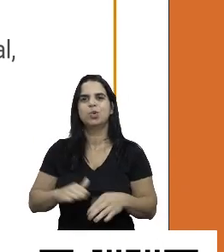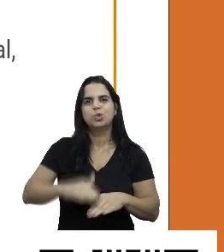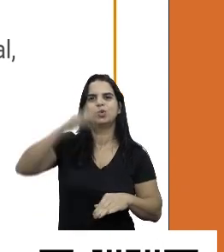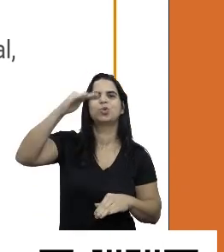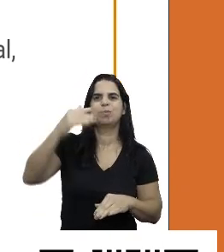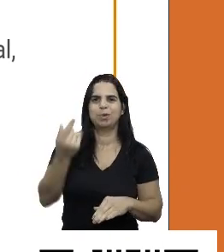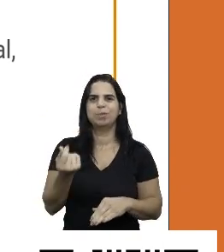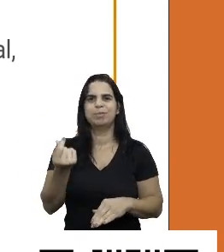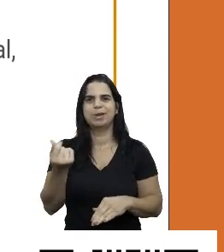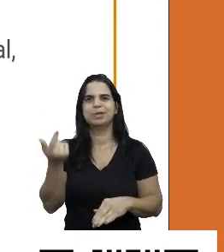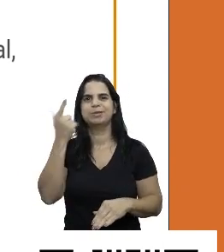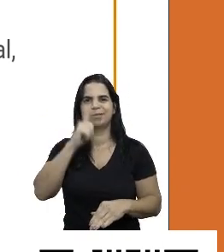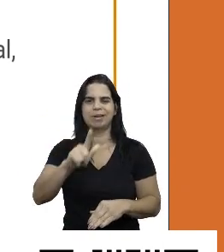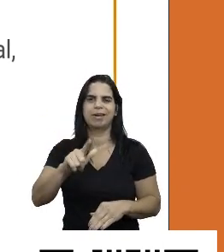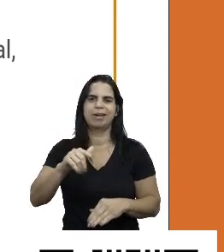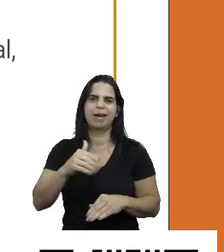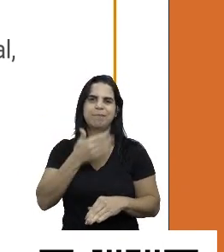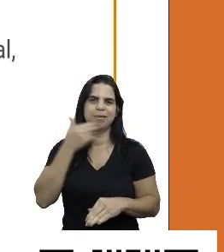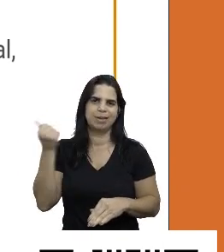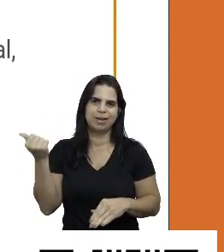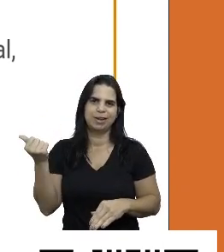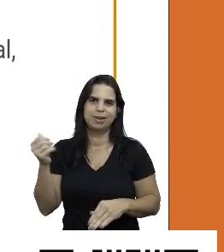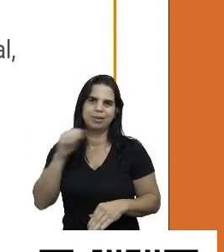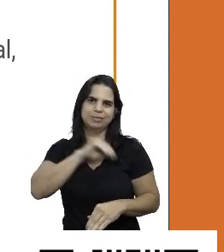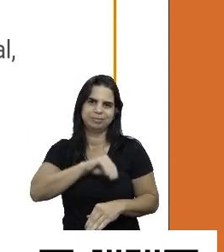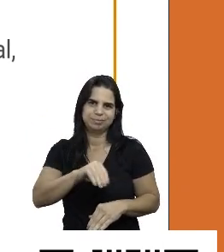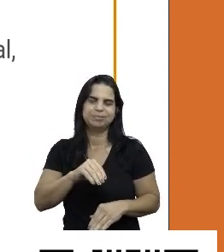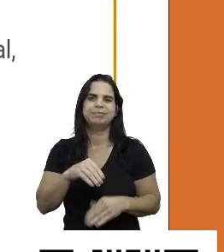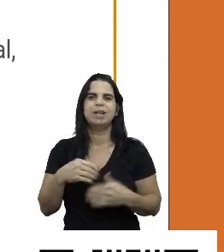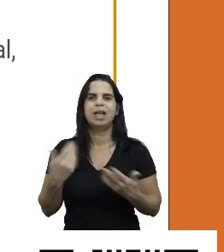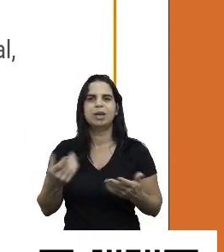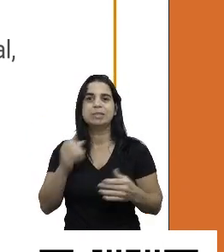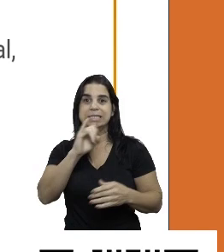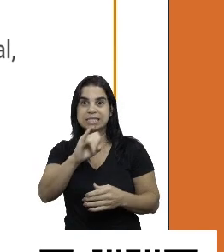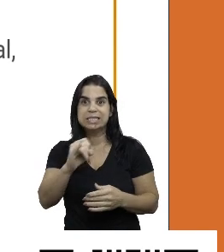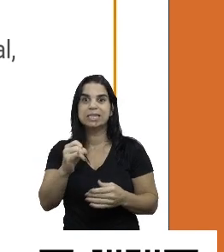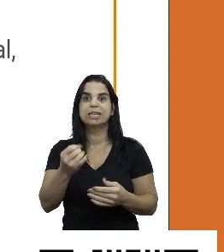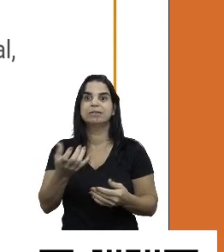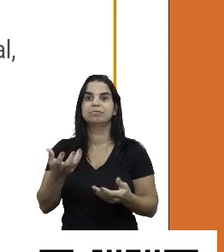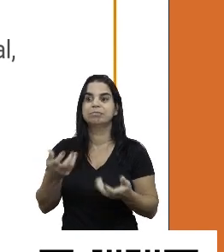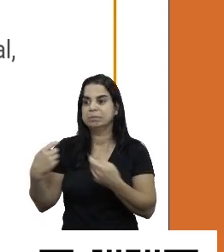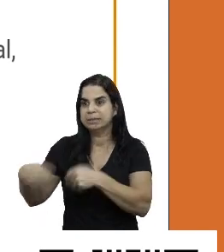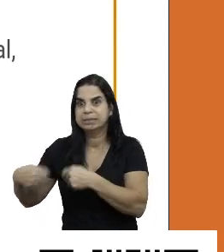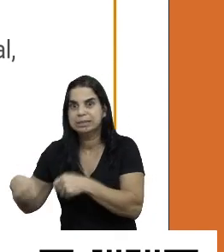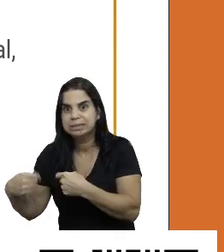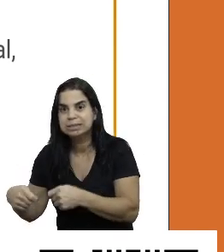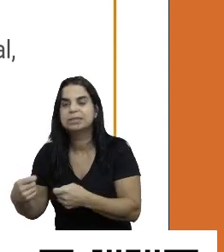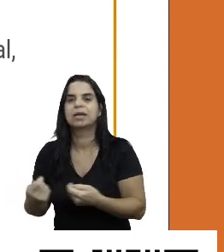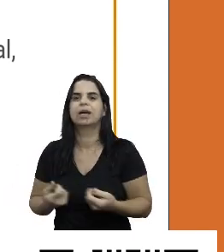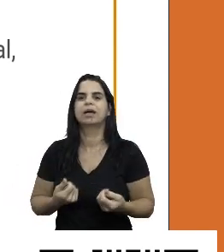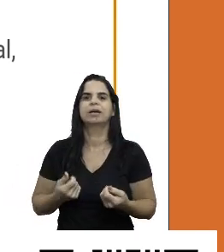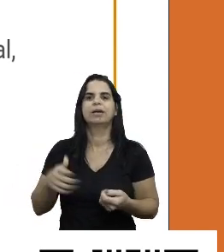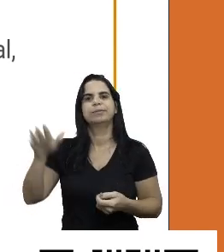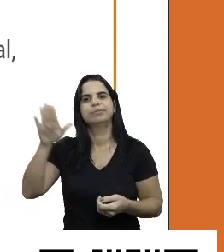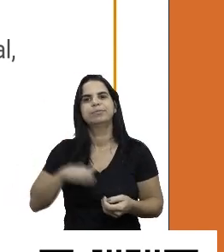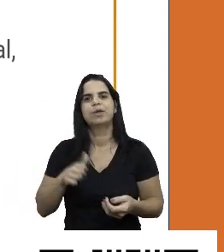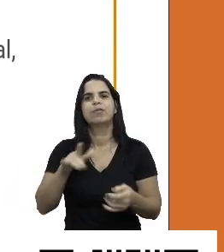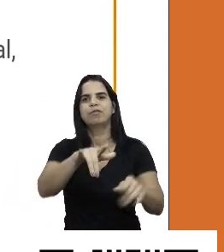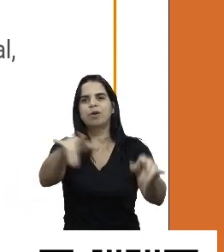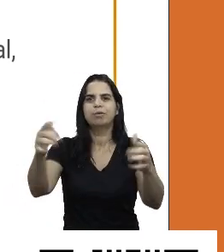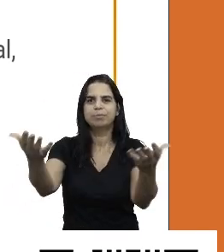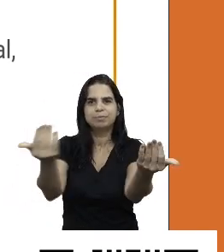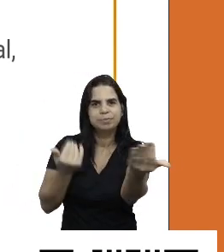eu tô em momentos ali de caída de demandas eu vou baixar o preço para atrair mais gente para minha loja então é um modelo